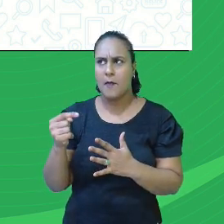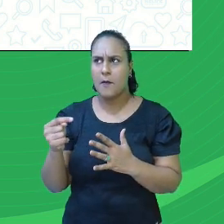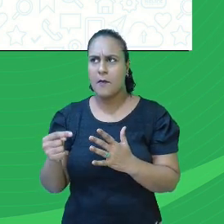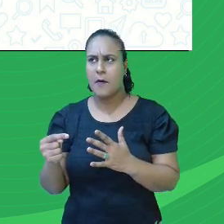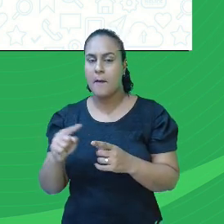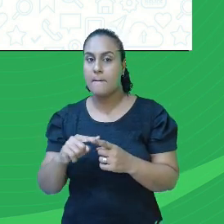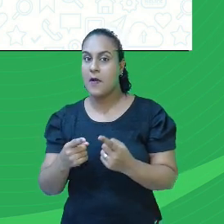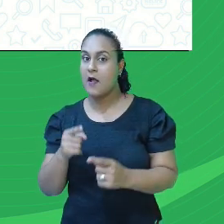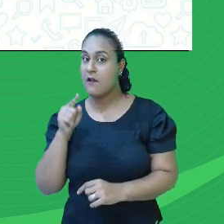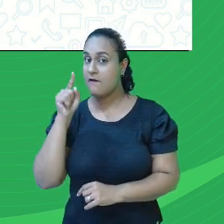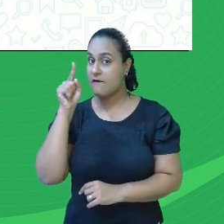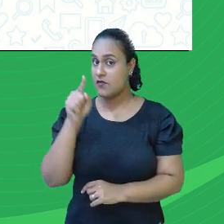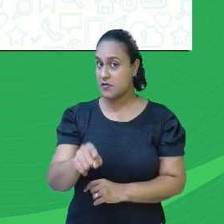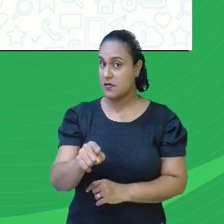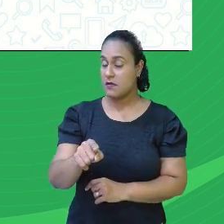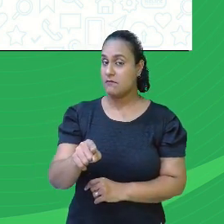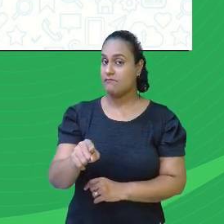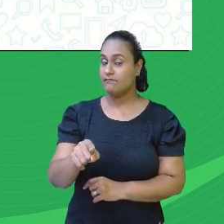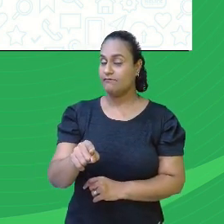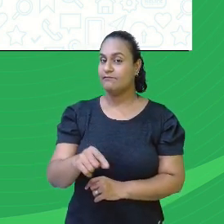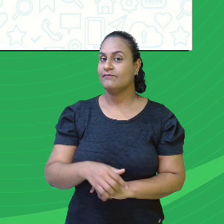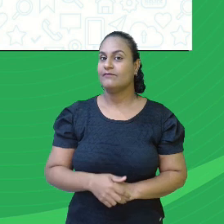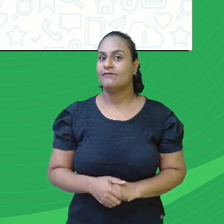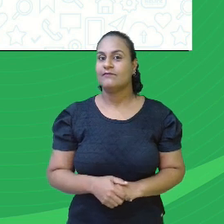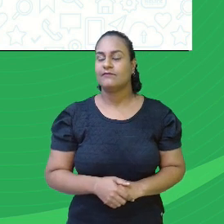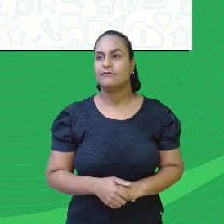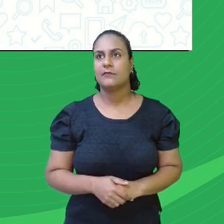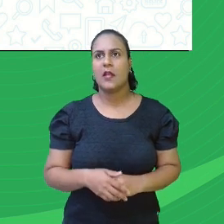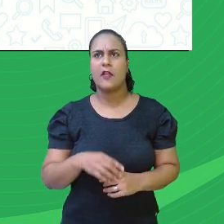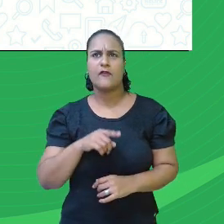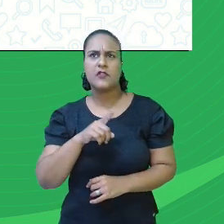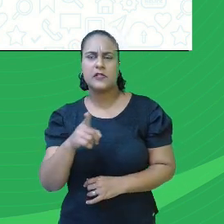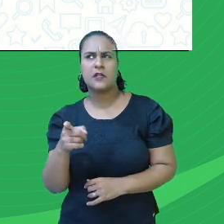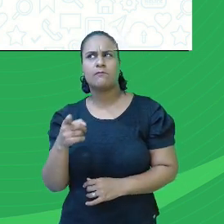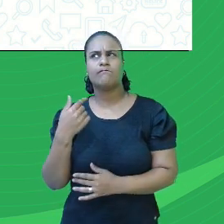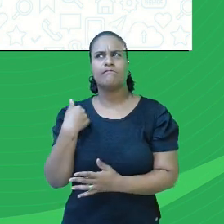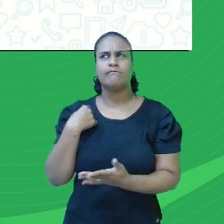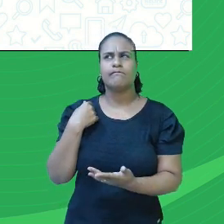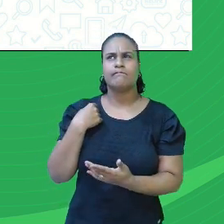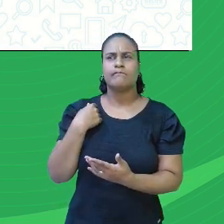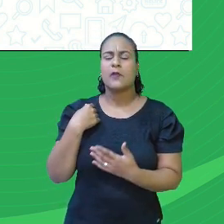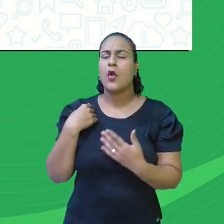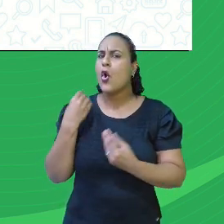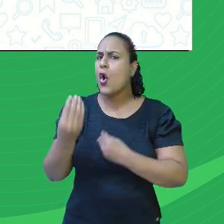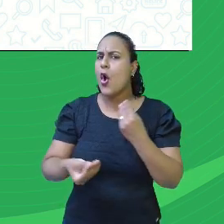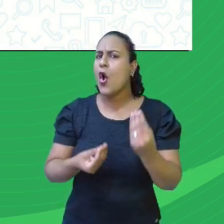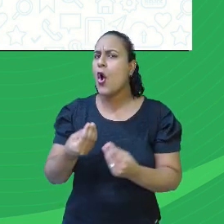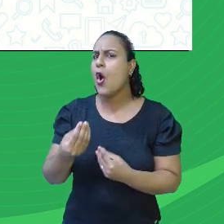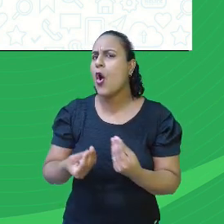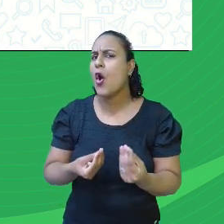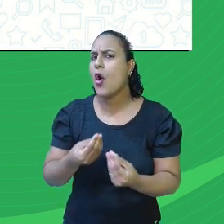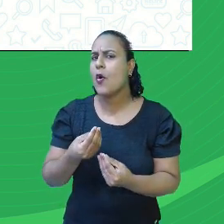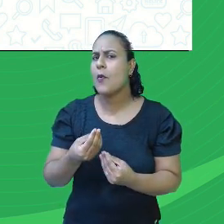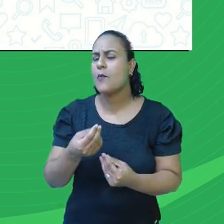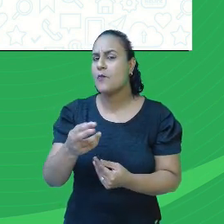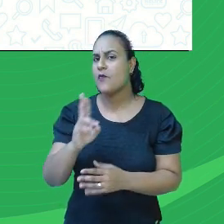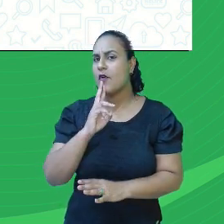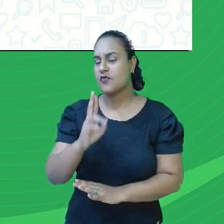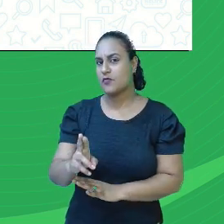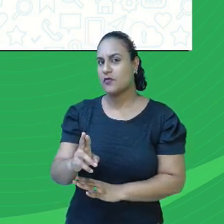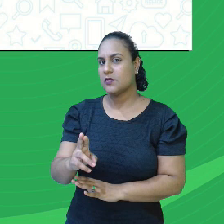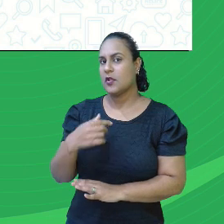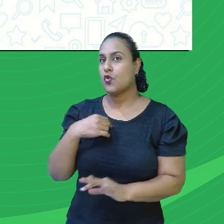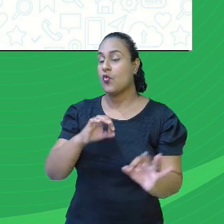quero saber de você. Aí alguém pode estar perguntando, professor, como é que eu vou responder isso? Estou assistindo aqui